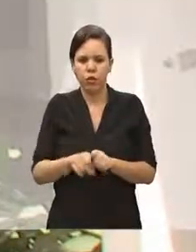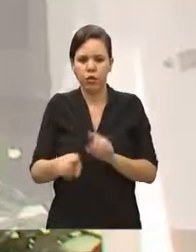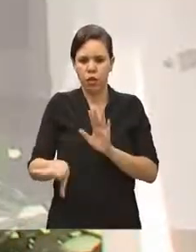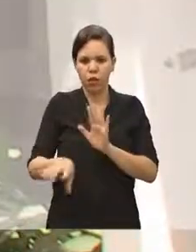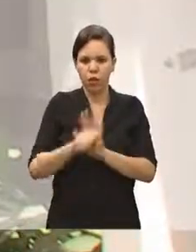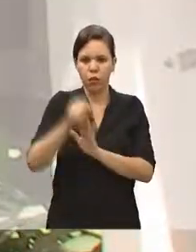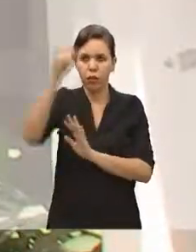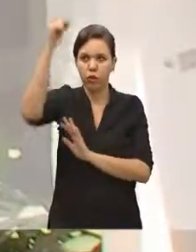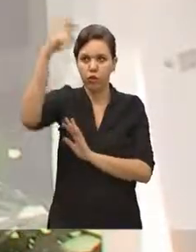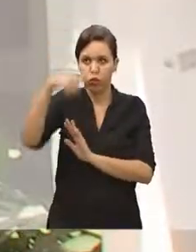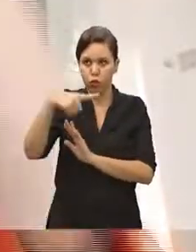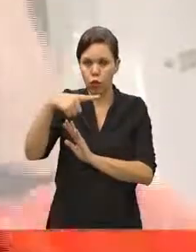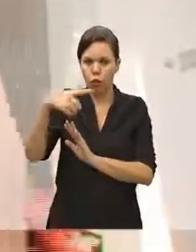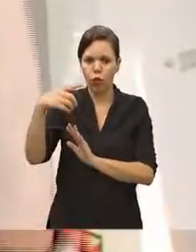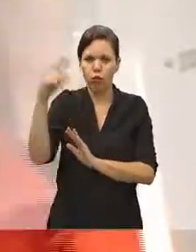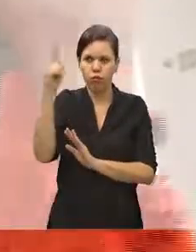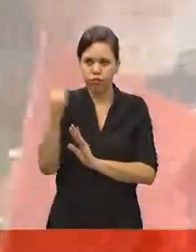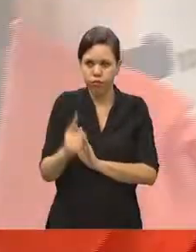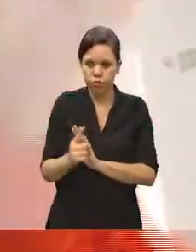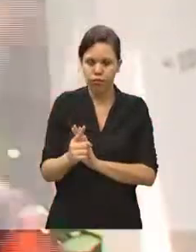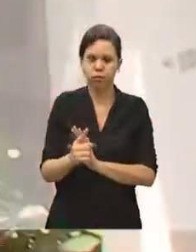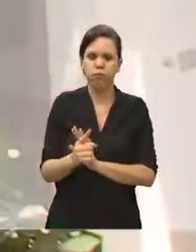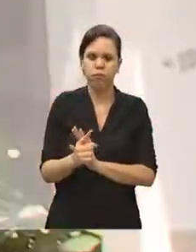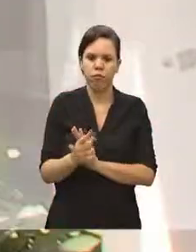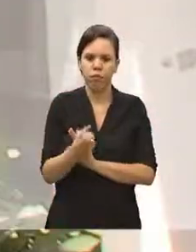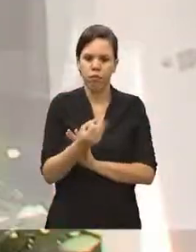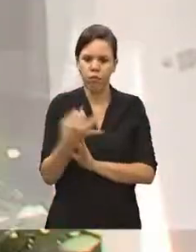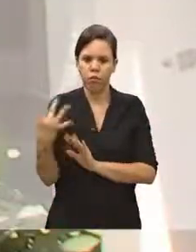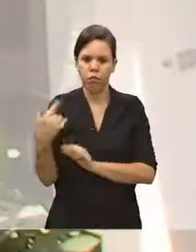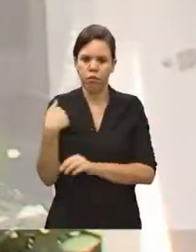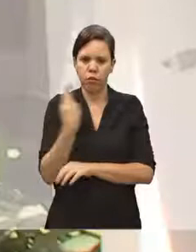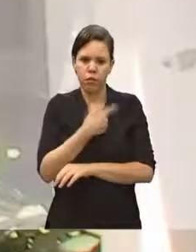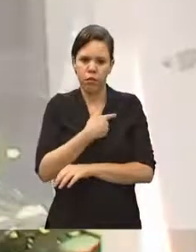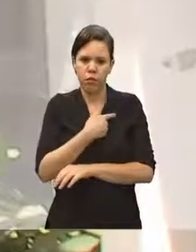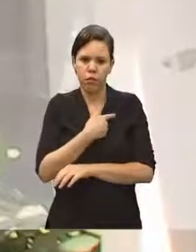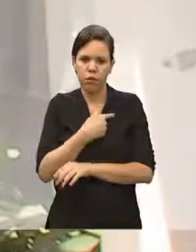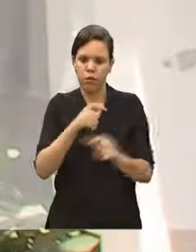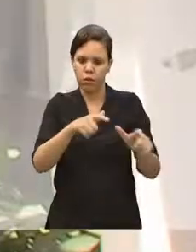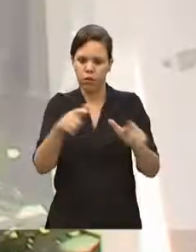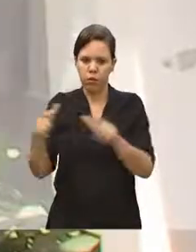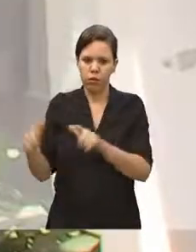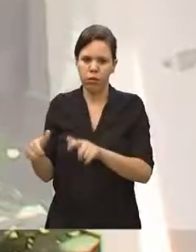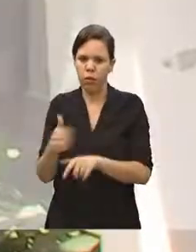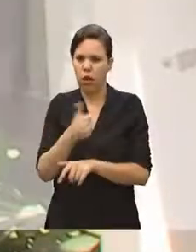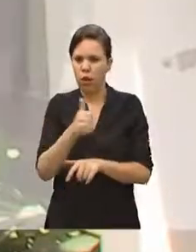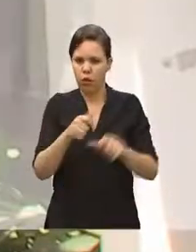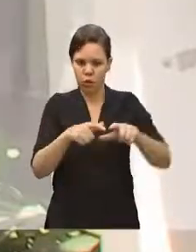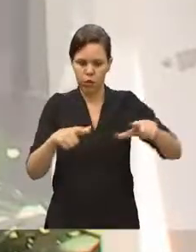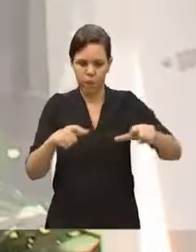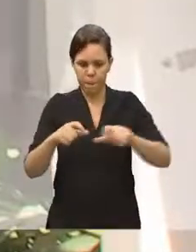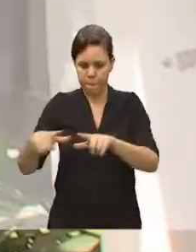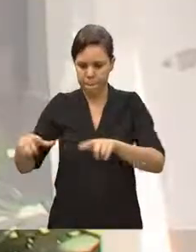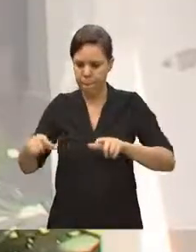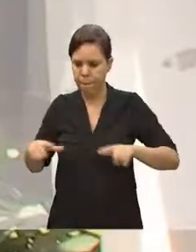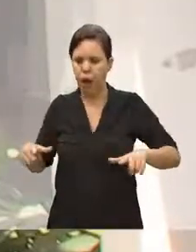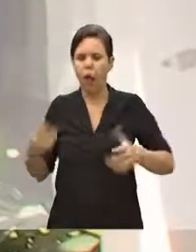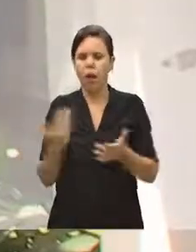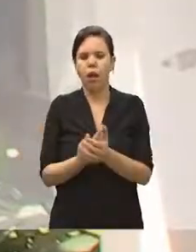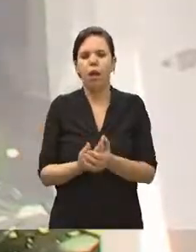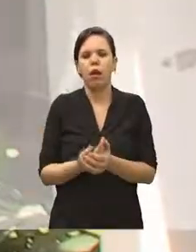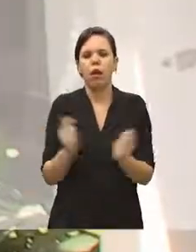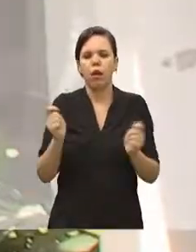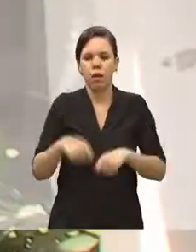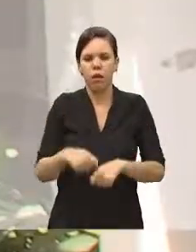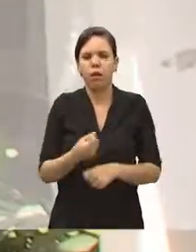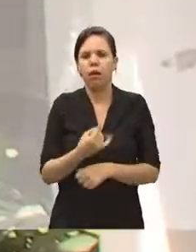a energia e com essa quantidade que a gente projetou para o nosso ambiente, que são 11 placas, ela gera o suficiente